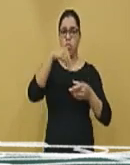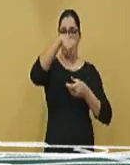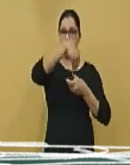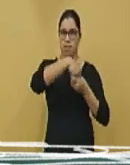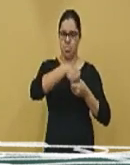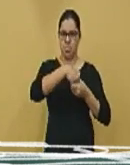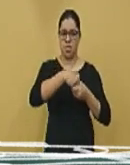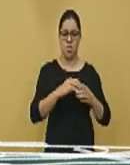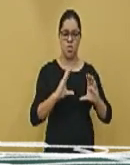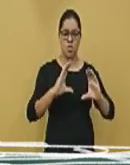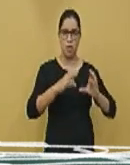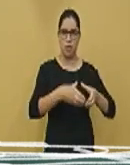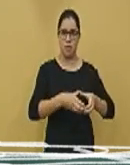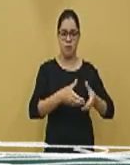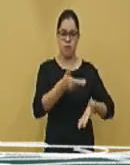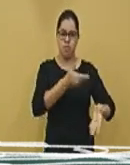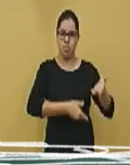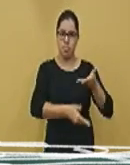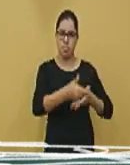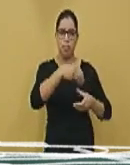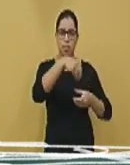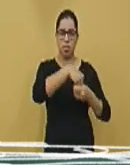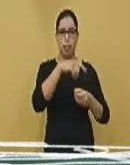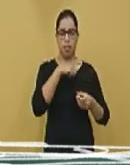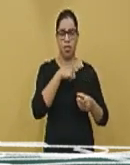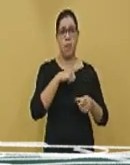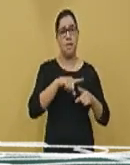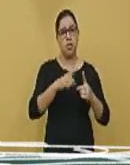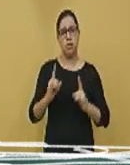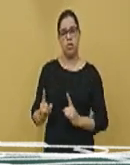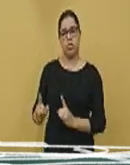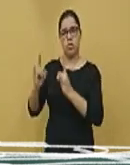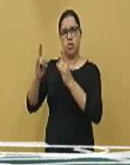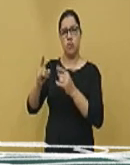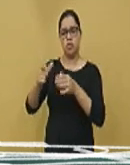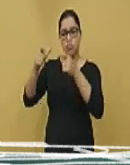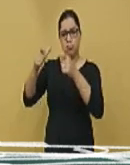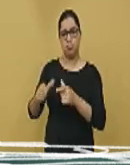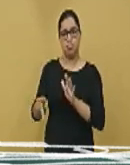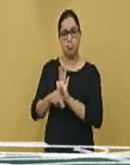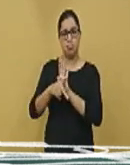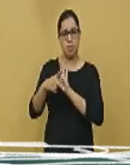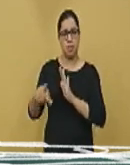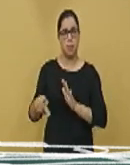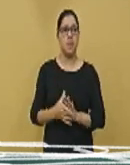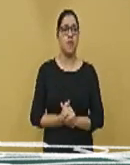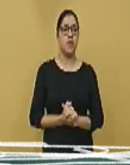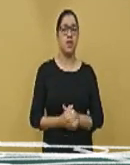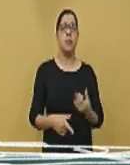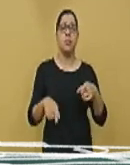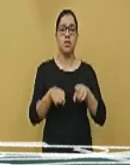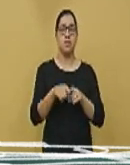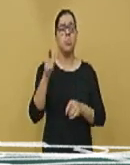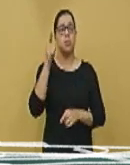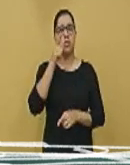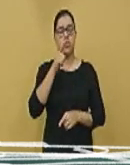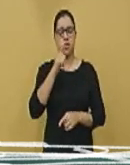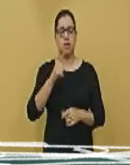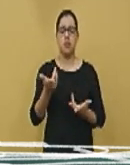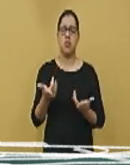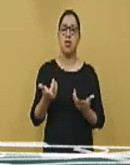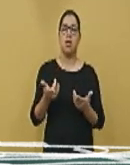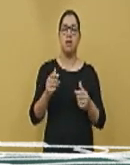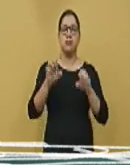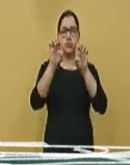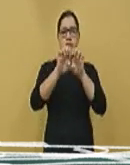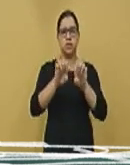A USU, com mais estrutura de acolhimento para as pessoas, né, com mais estrutura também de atendimento